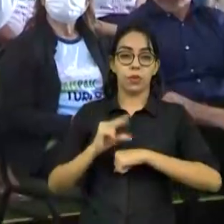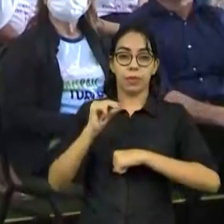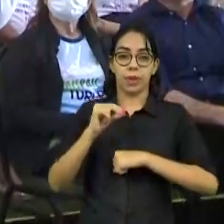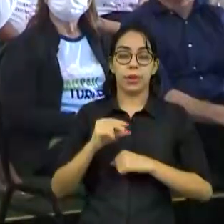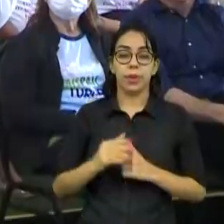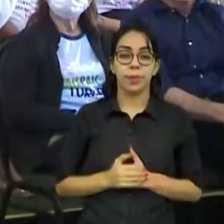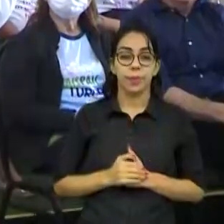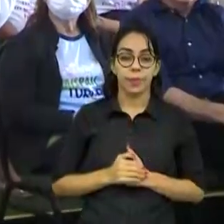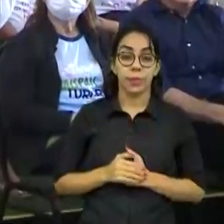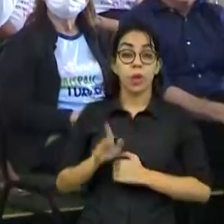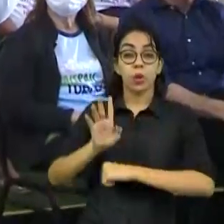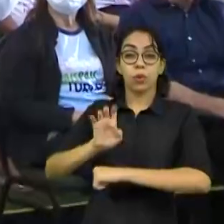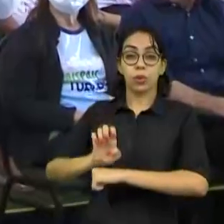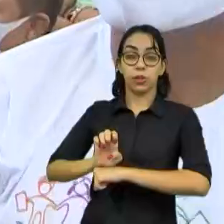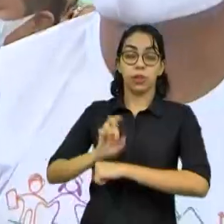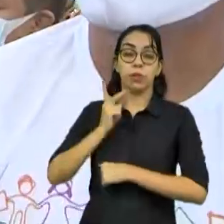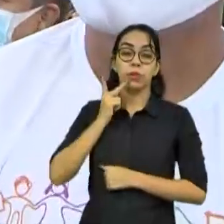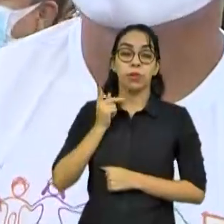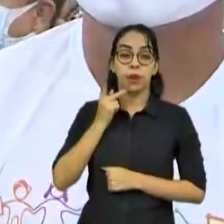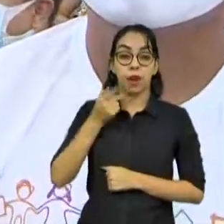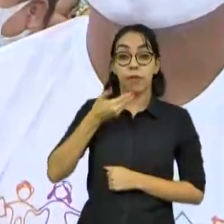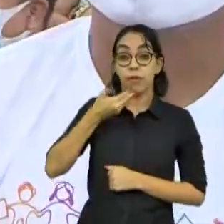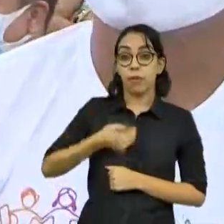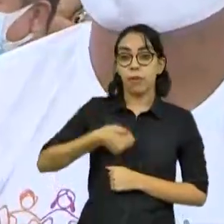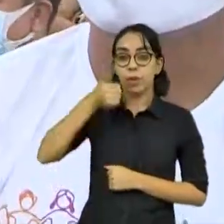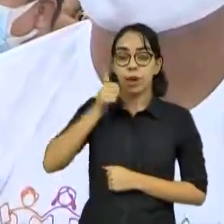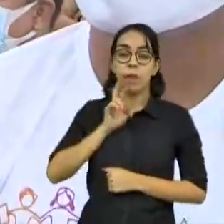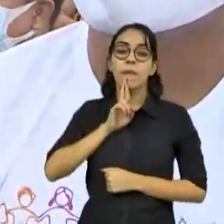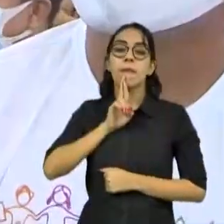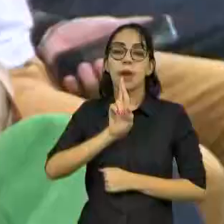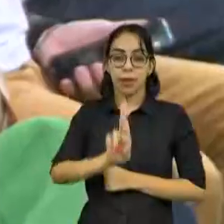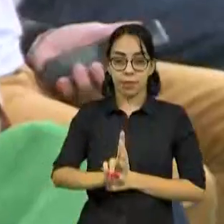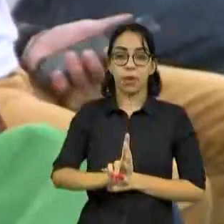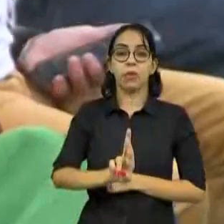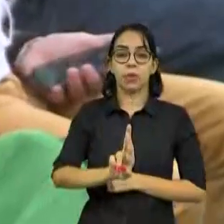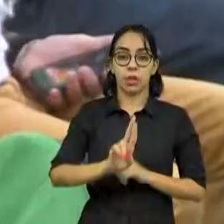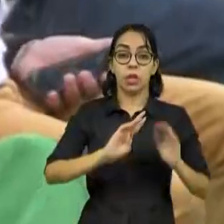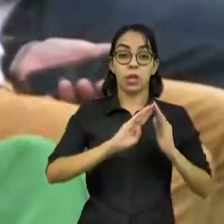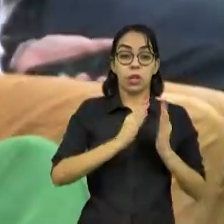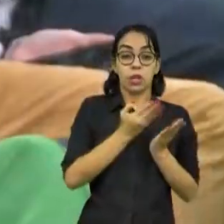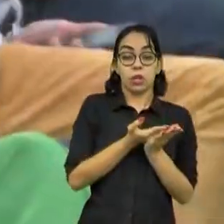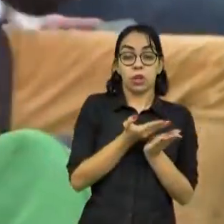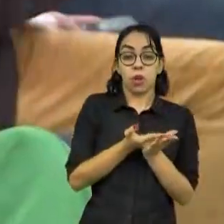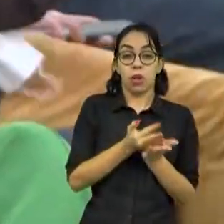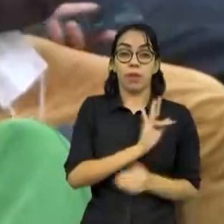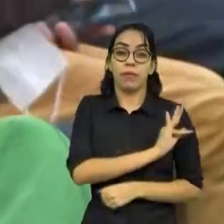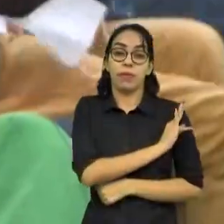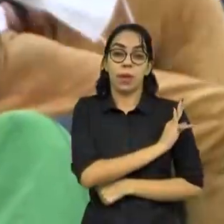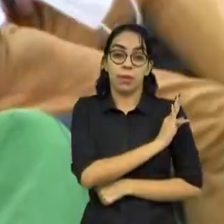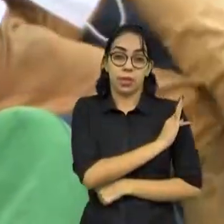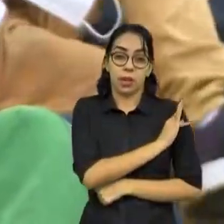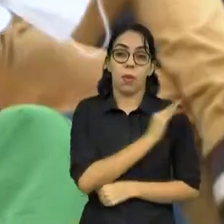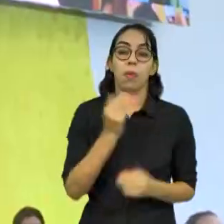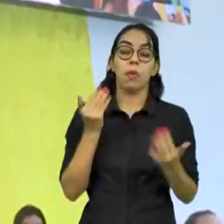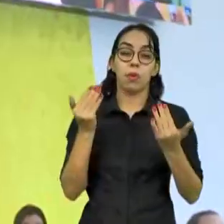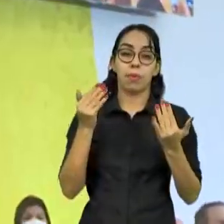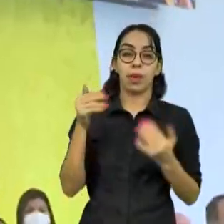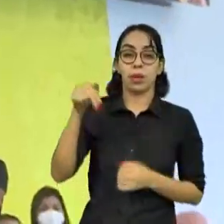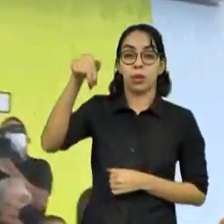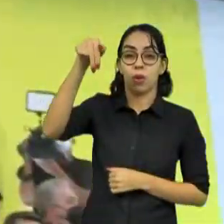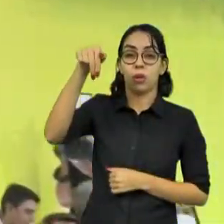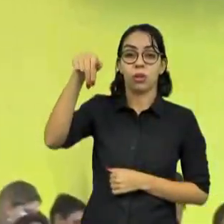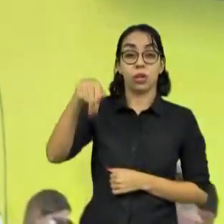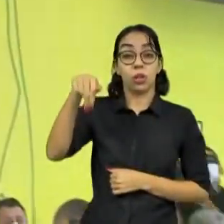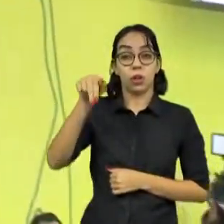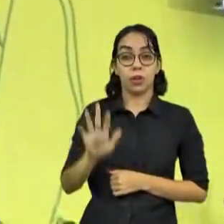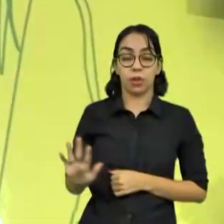Ceará obteve os melhores resultados nas duas etapas do ensino fundamental entre os estados do Norte e do Nordeste no índice. A